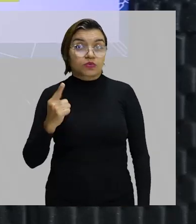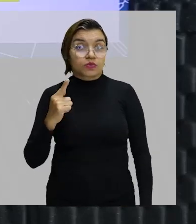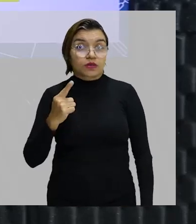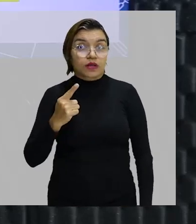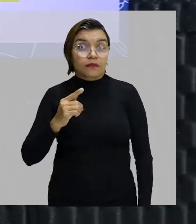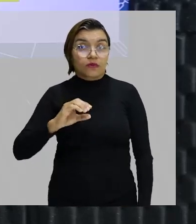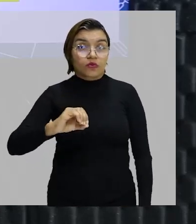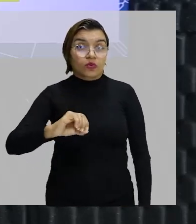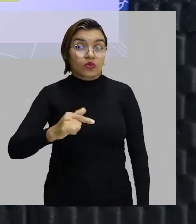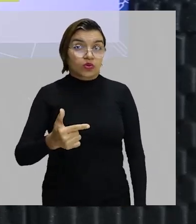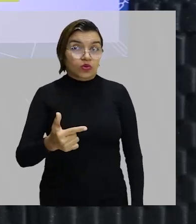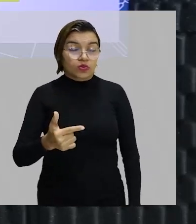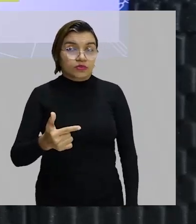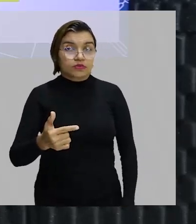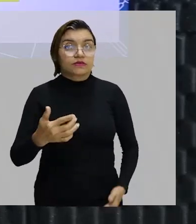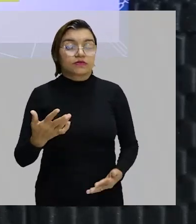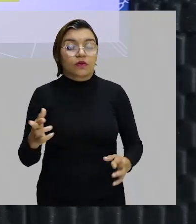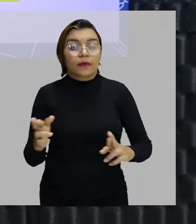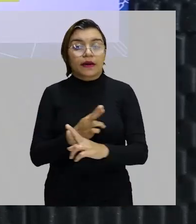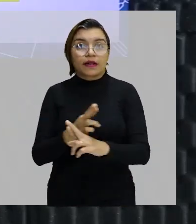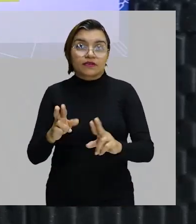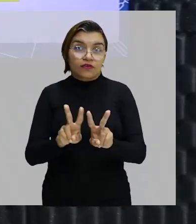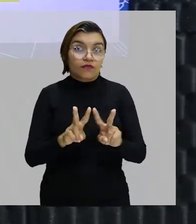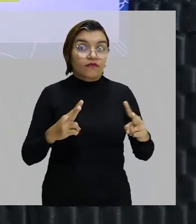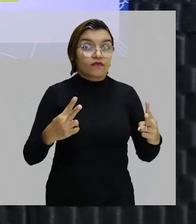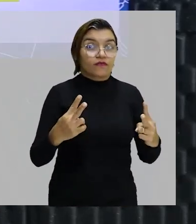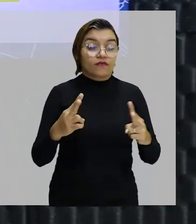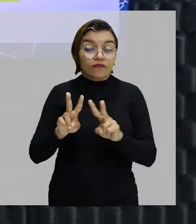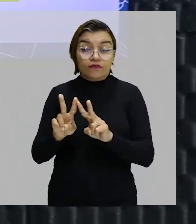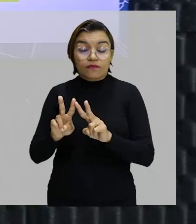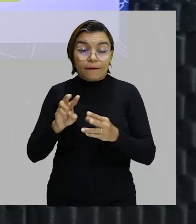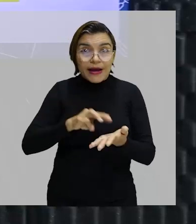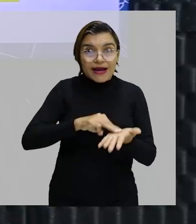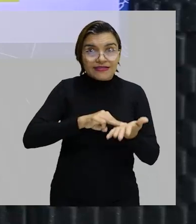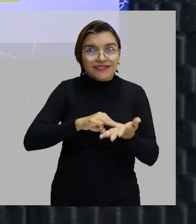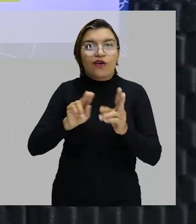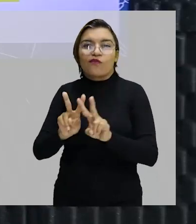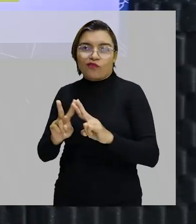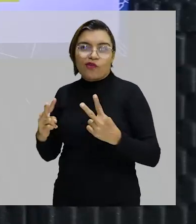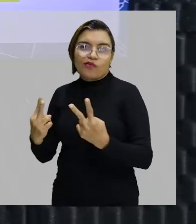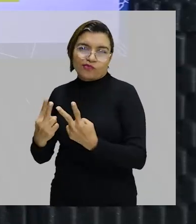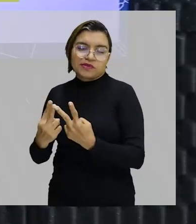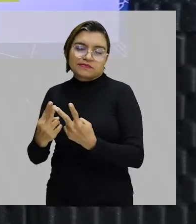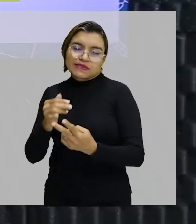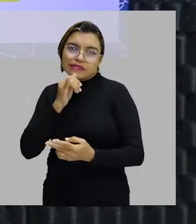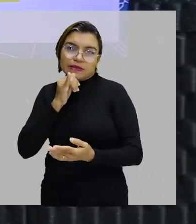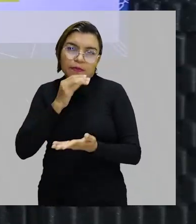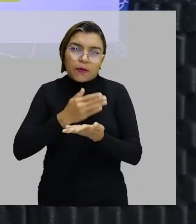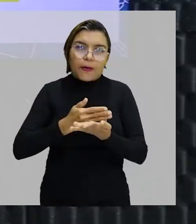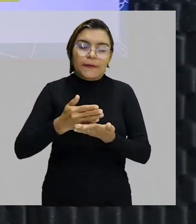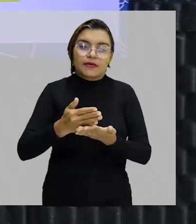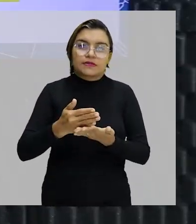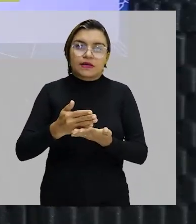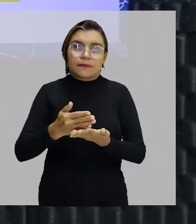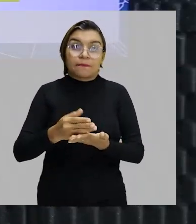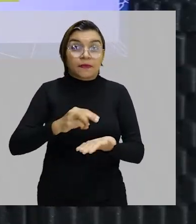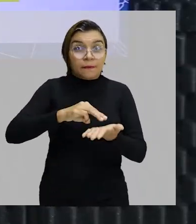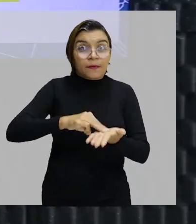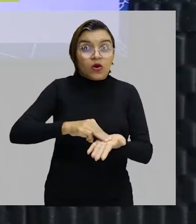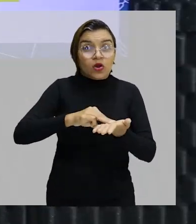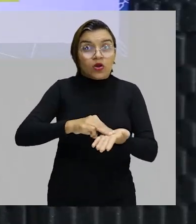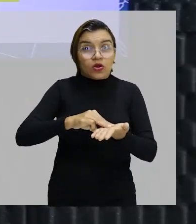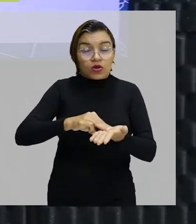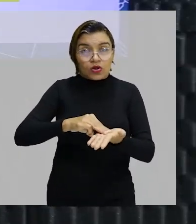certo? Então, uma relação entre massa e volume. Então, eu vou iniciar trabalhando com a massa